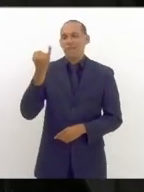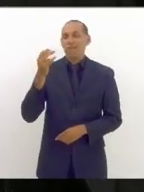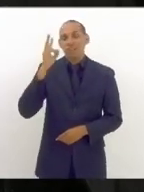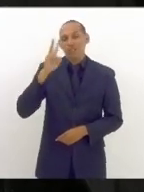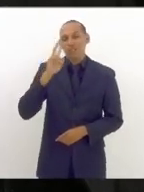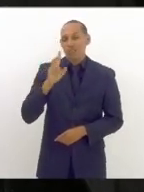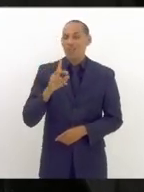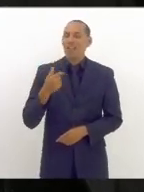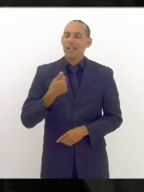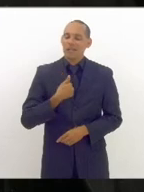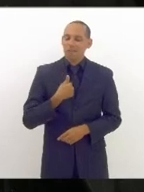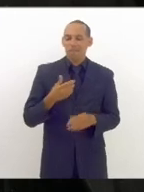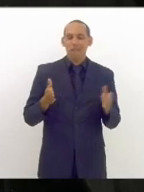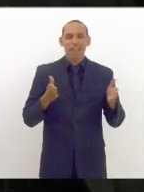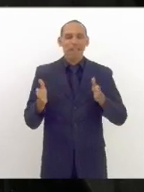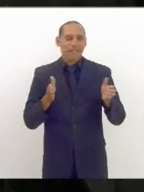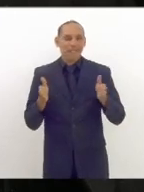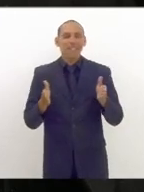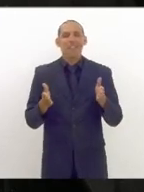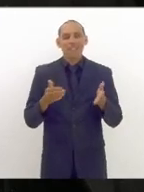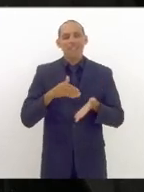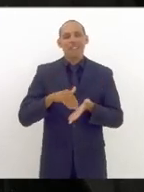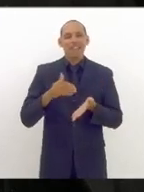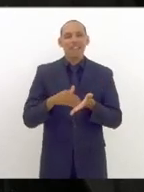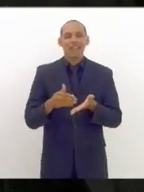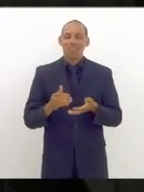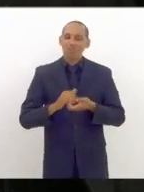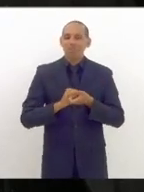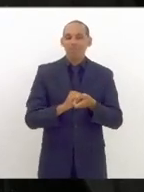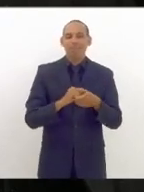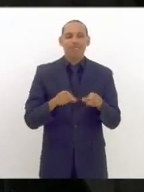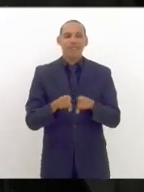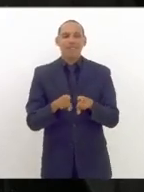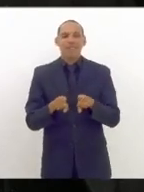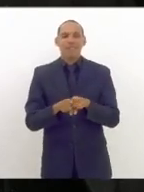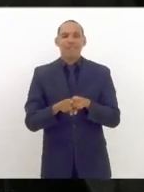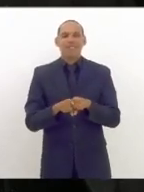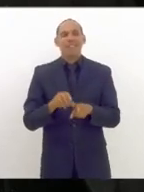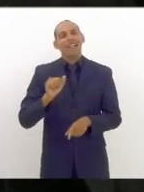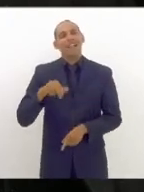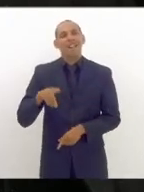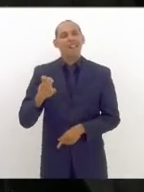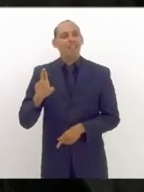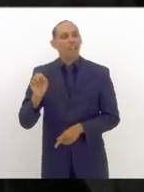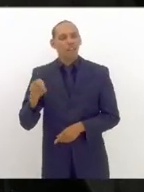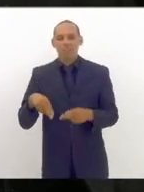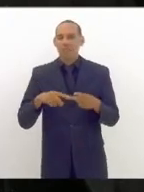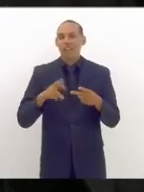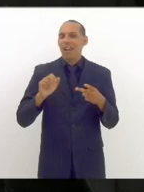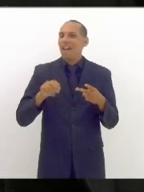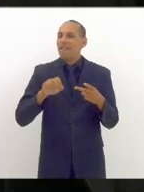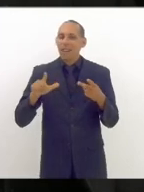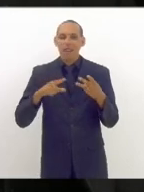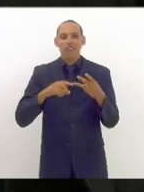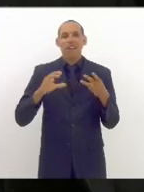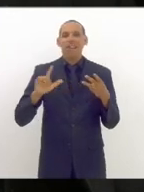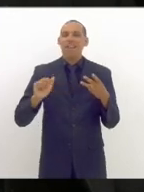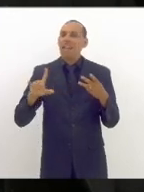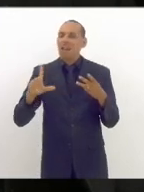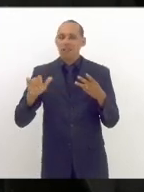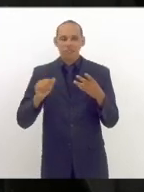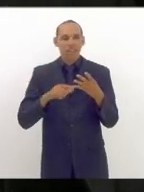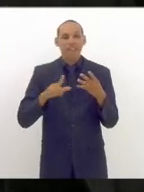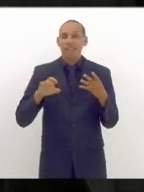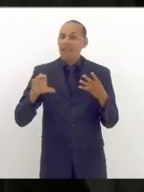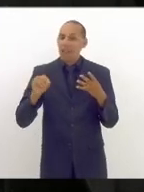longo do meu período de secretaria, saudar aqui o Anderson, a Raquel, a Cláudia, o Léo, que